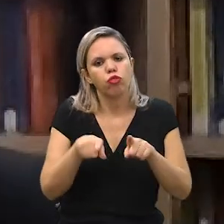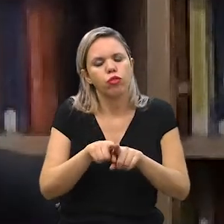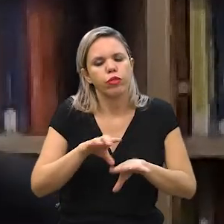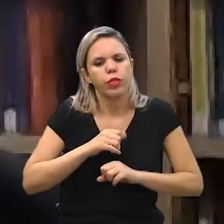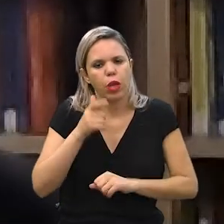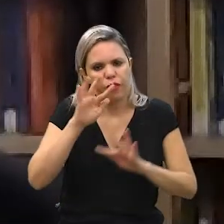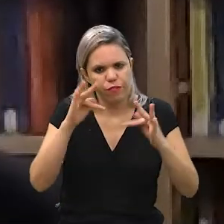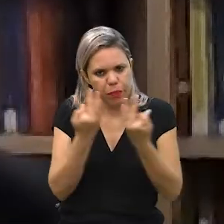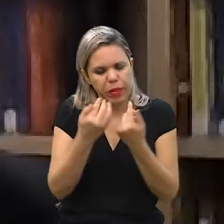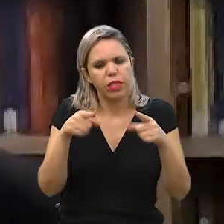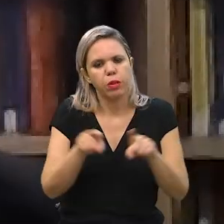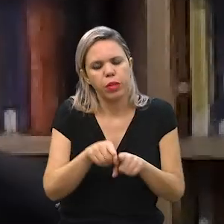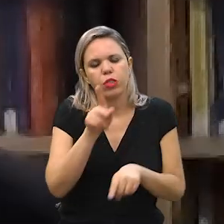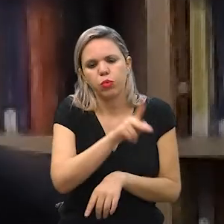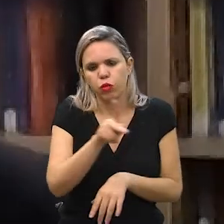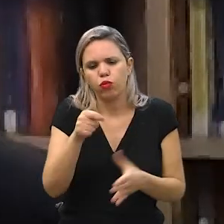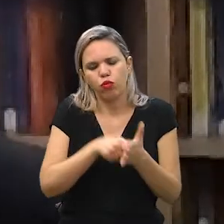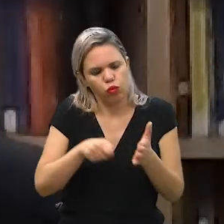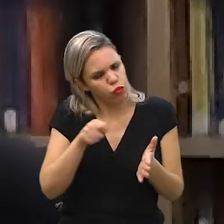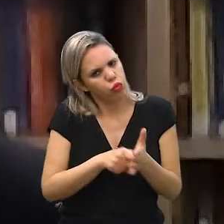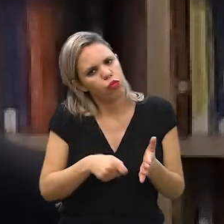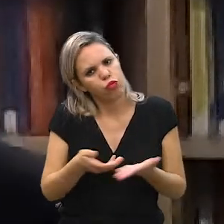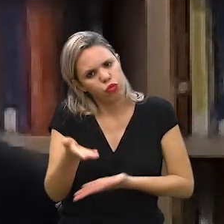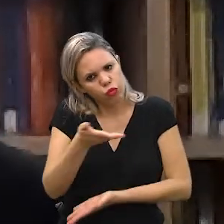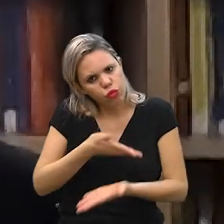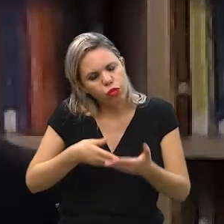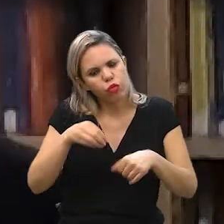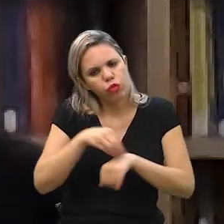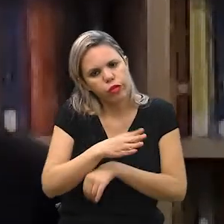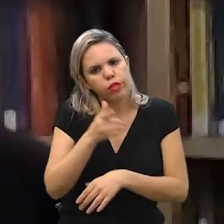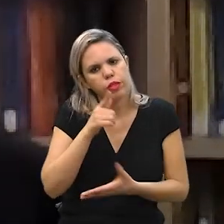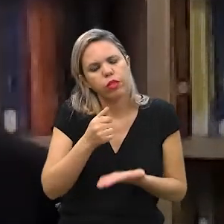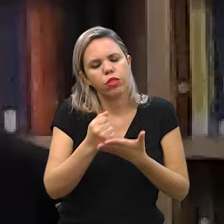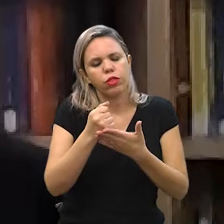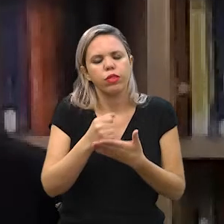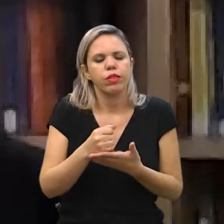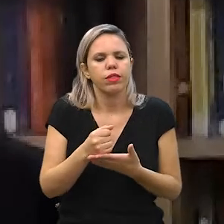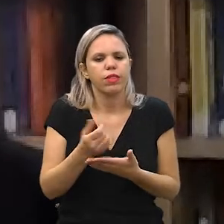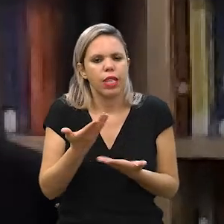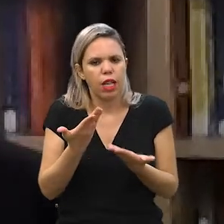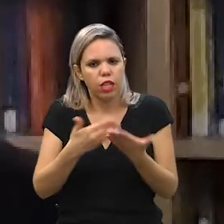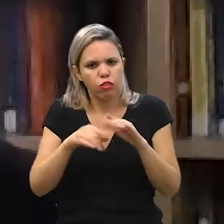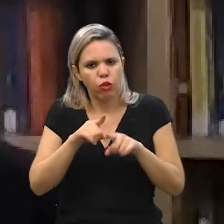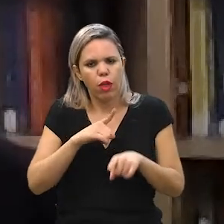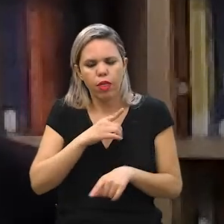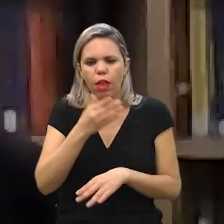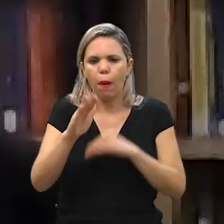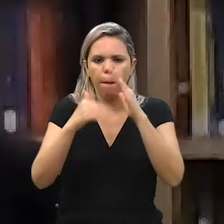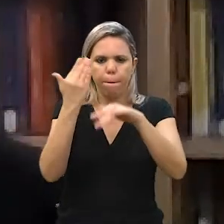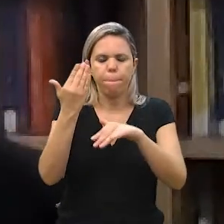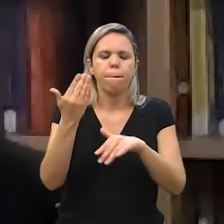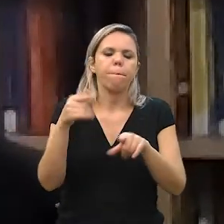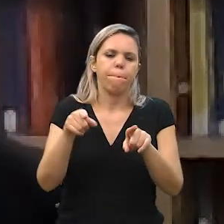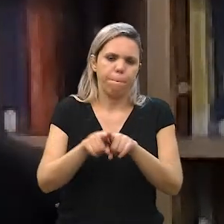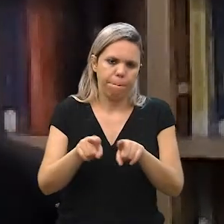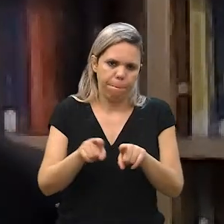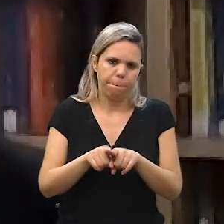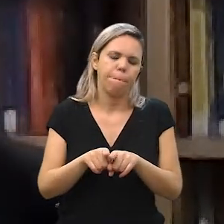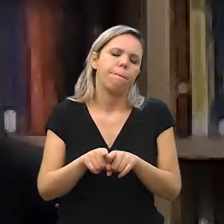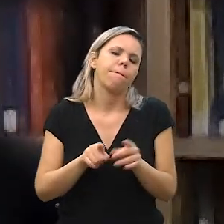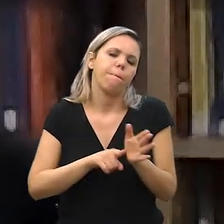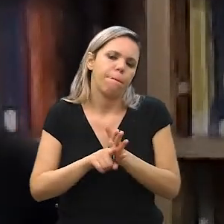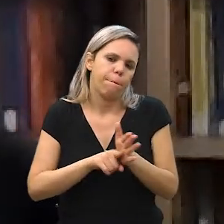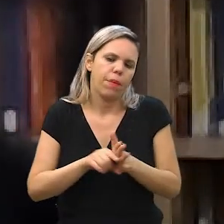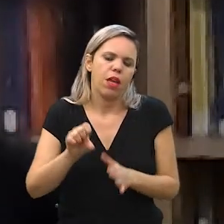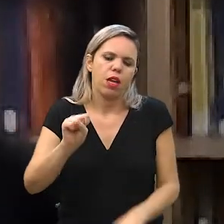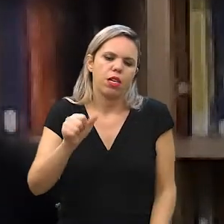os pais quanto os professores, com vistas a fazer com que a escola tenha um bom desempenho no IDEB, tenha um bom desempenho no